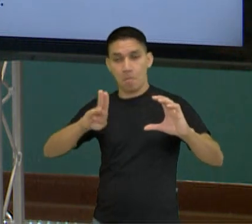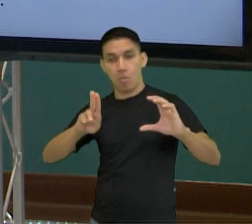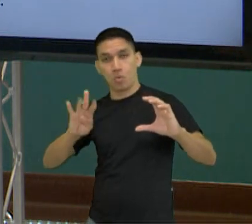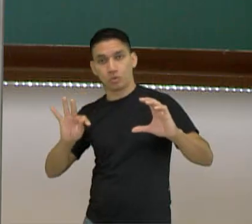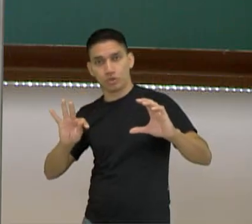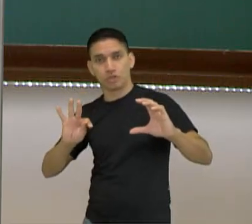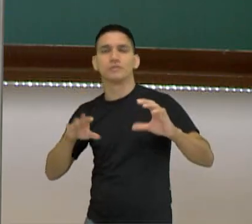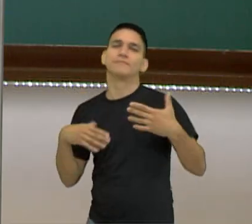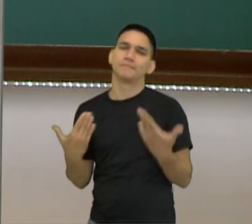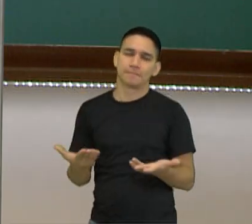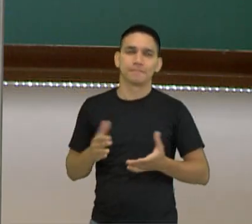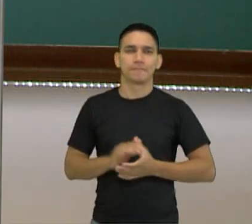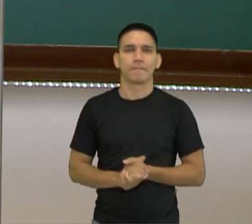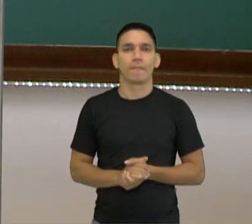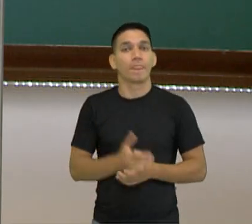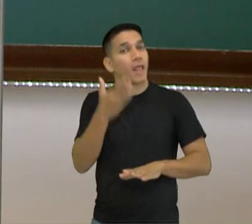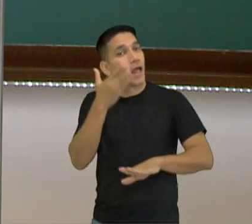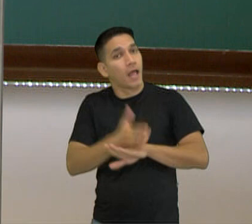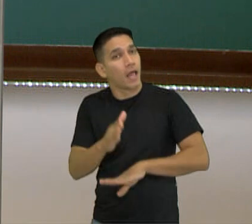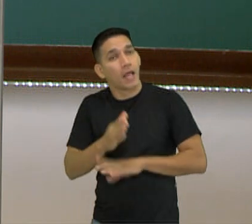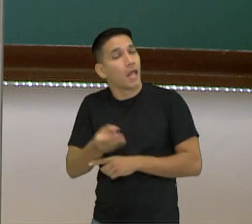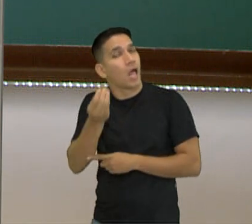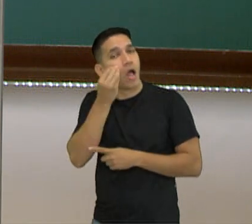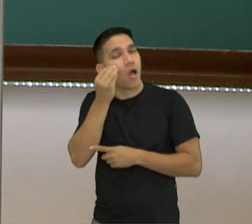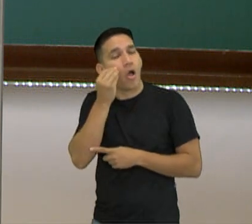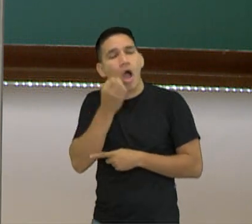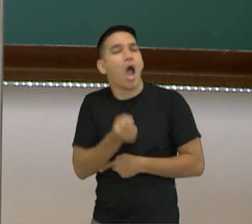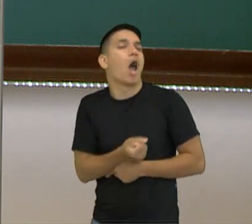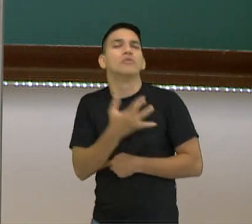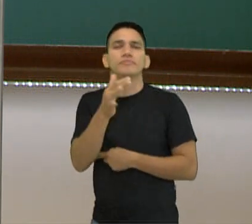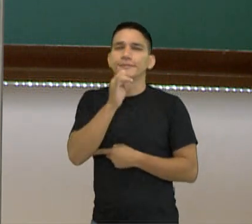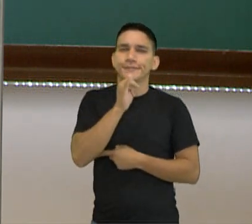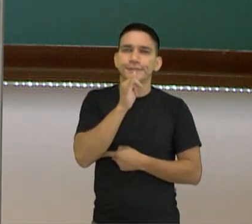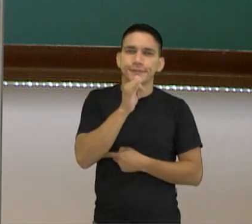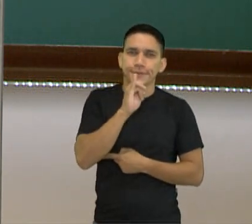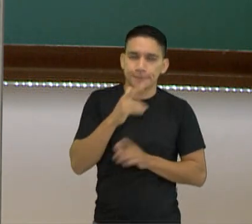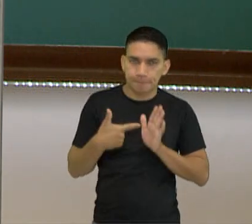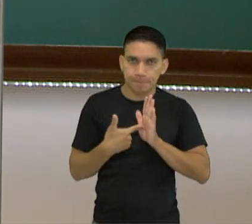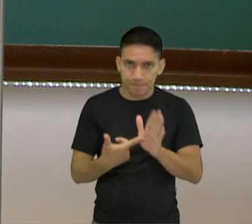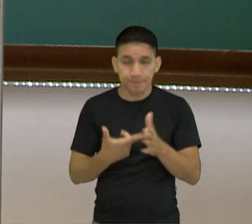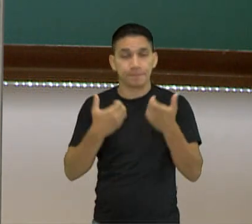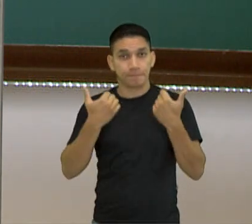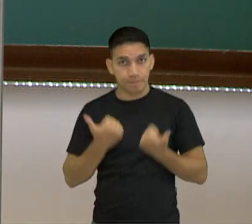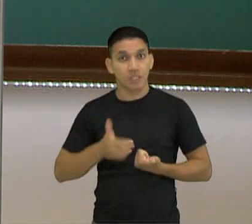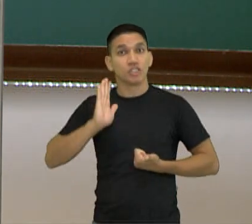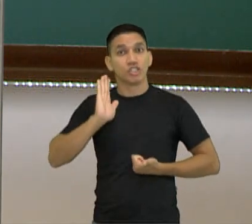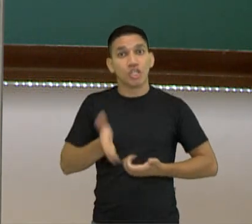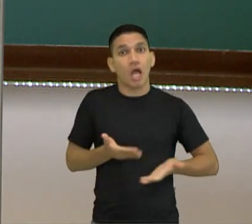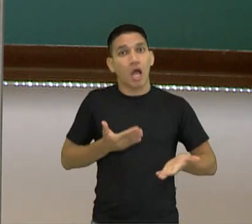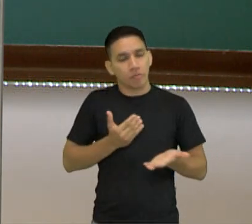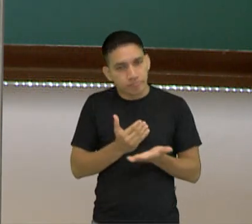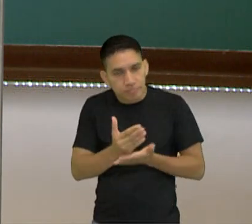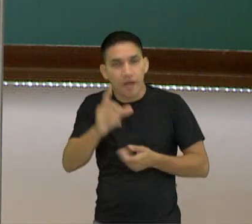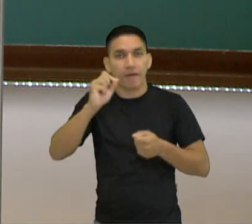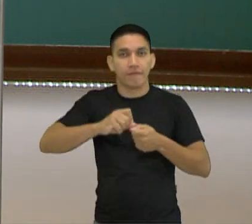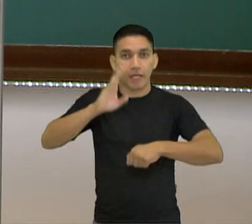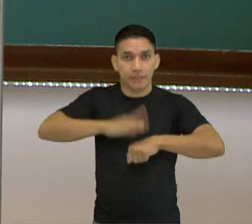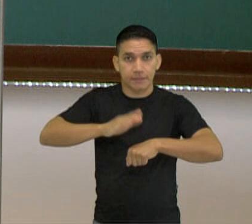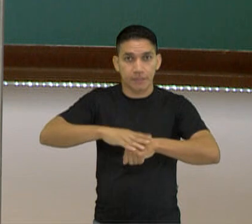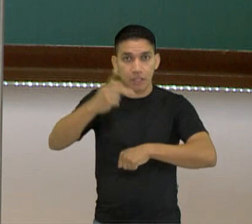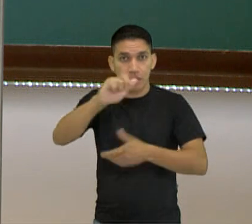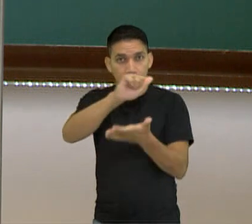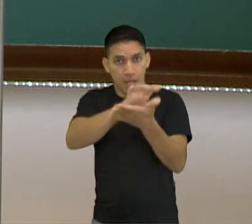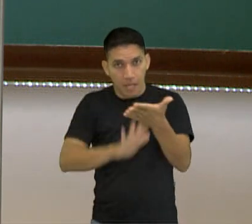então vamos praticar com alguns exemplos, tá? Já você vai fazer a sua